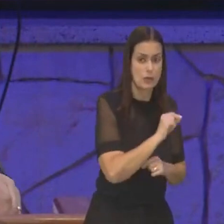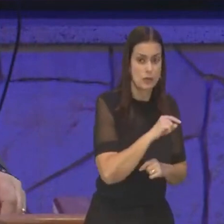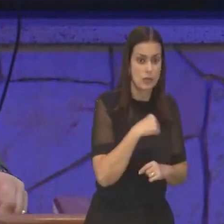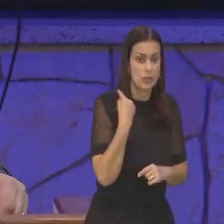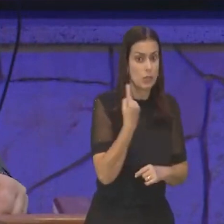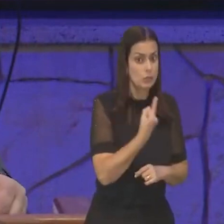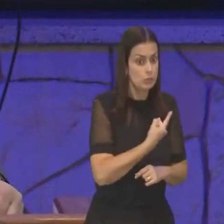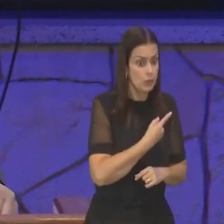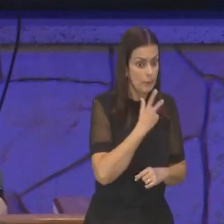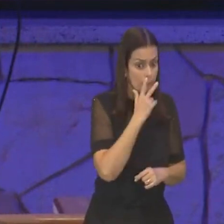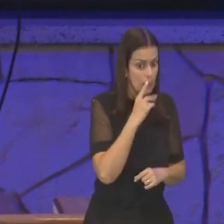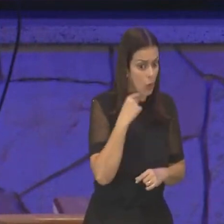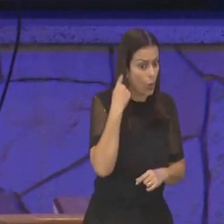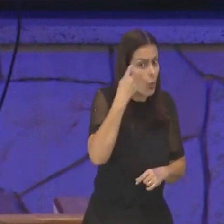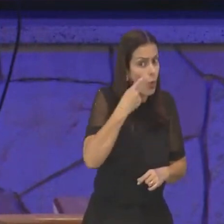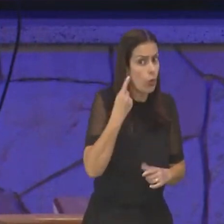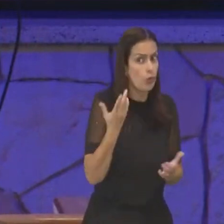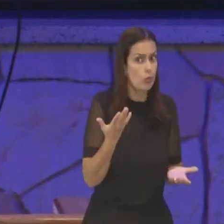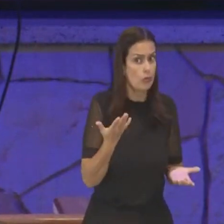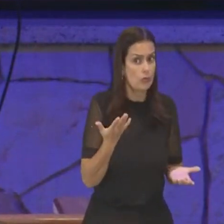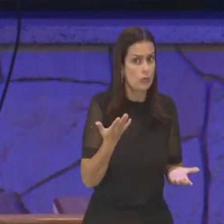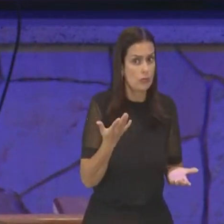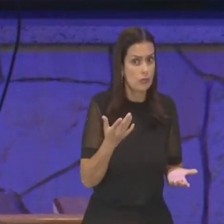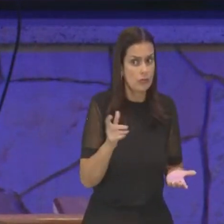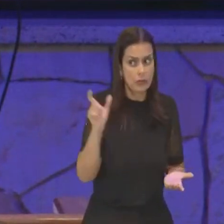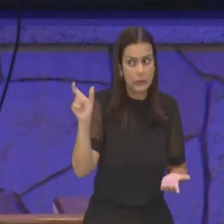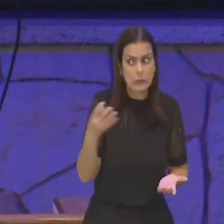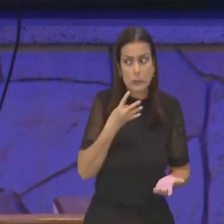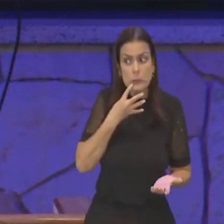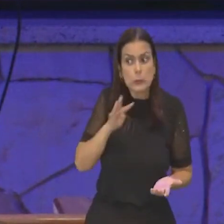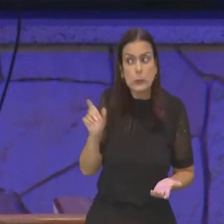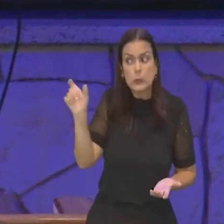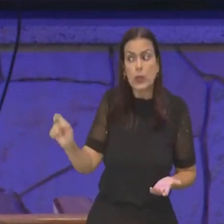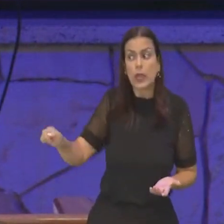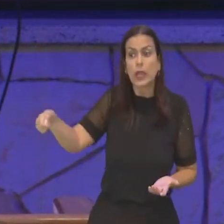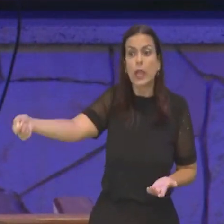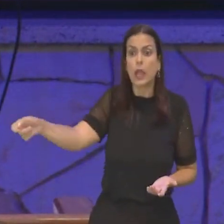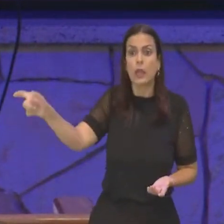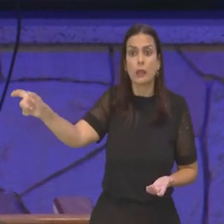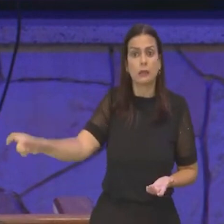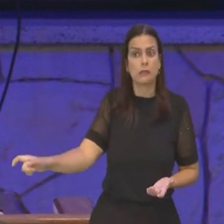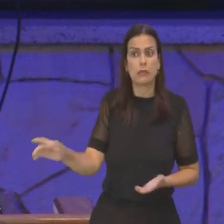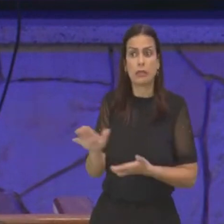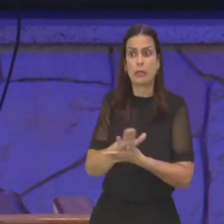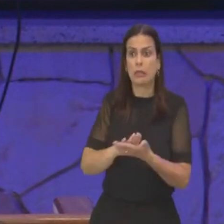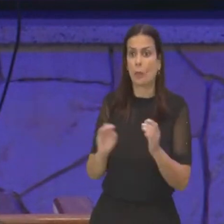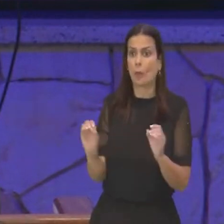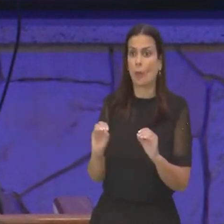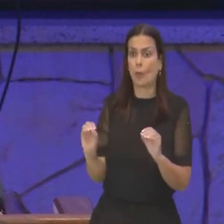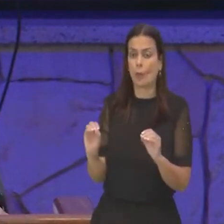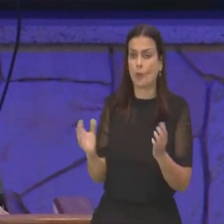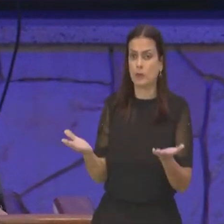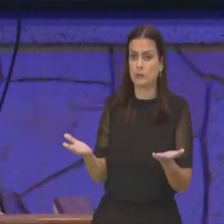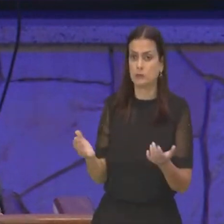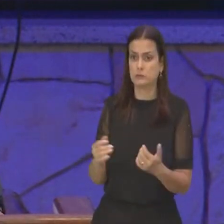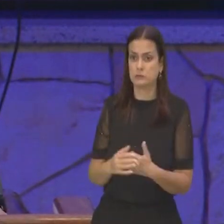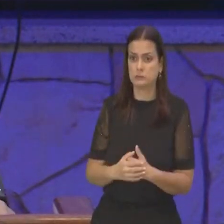cometemos um ato de loucura, porque nós não sabemos nada a respeito dessa mulher.